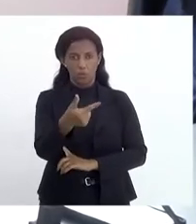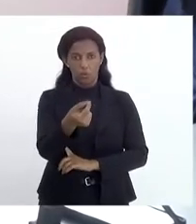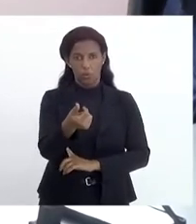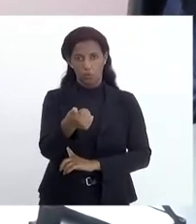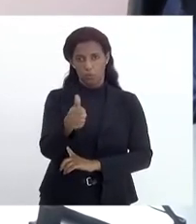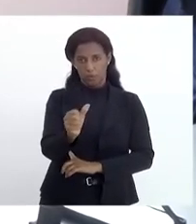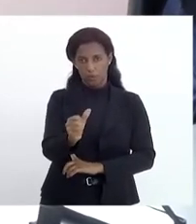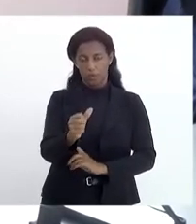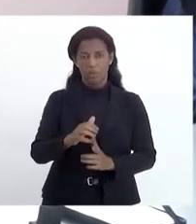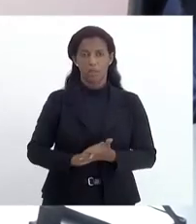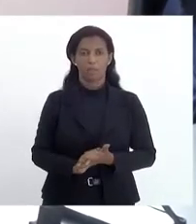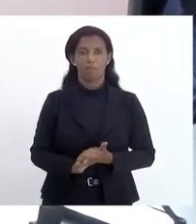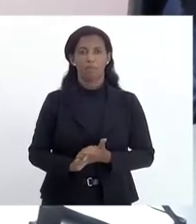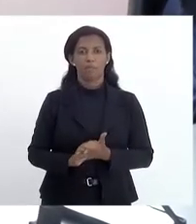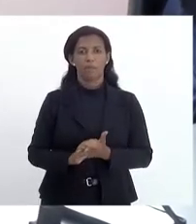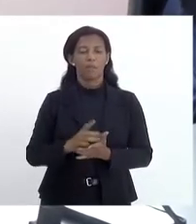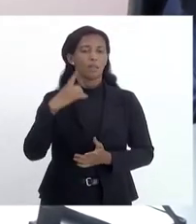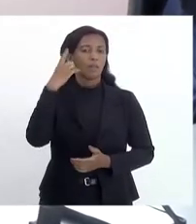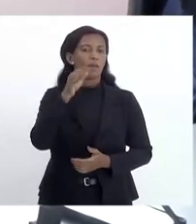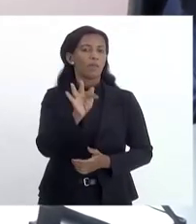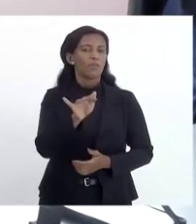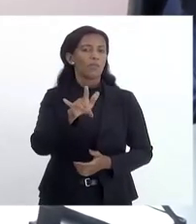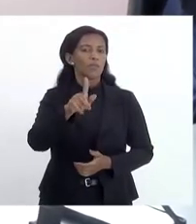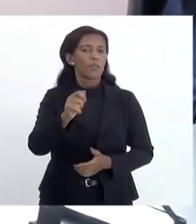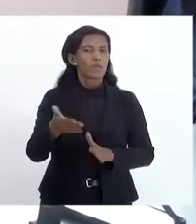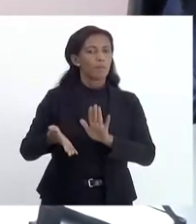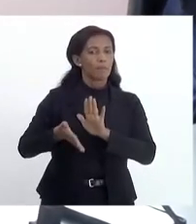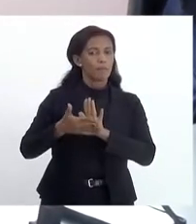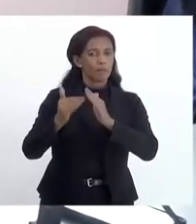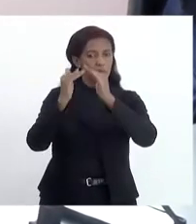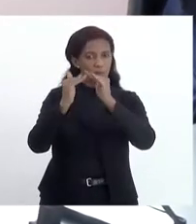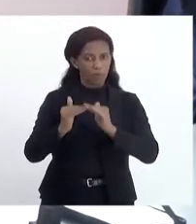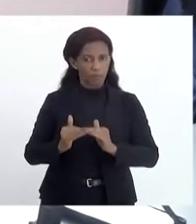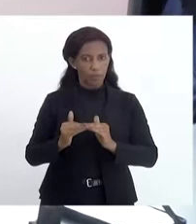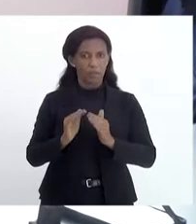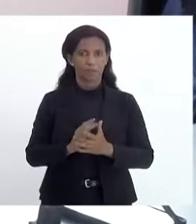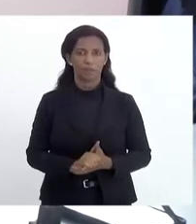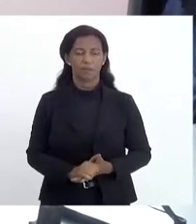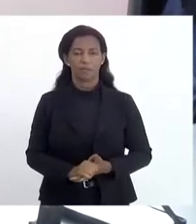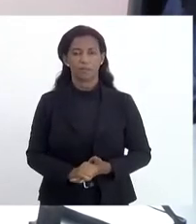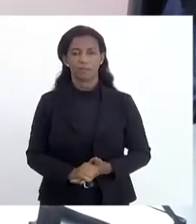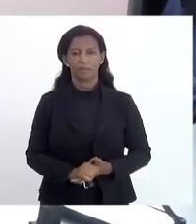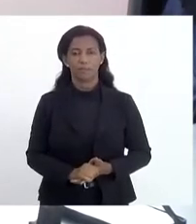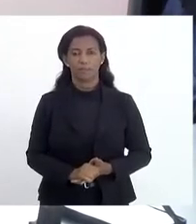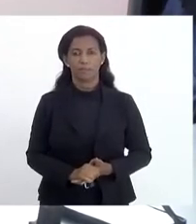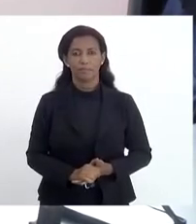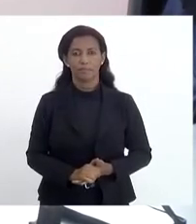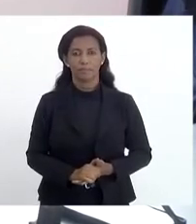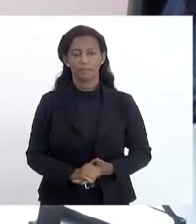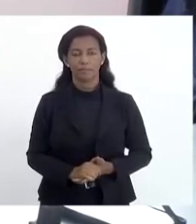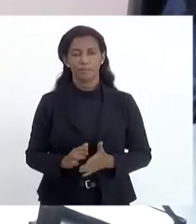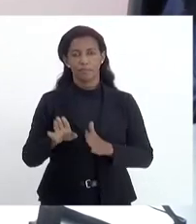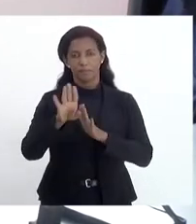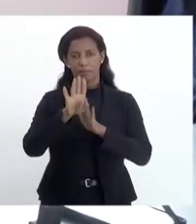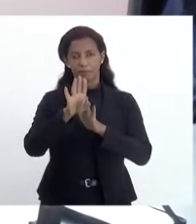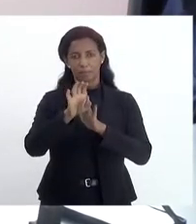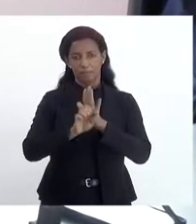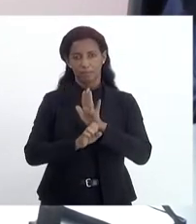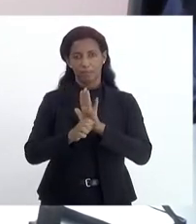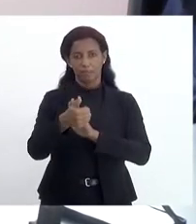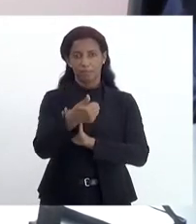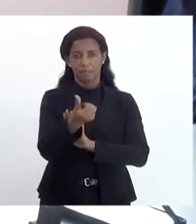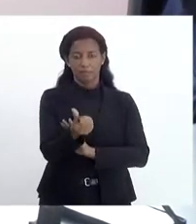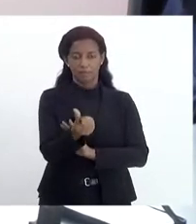1625/2016. Autoria do deputado Felipe Soares. O parecer é favorável a emenda